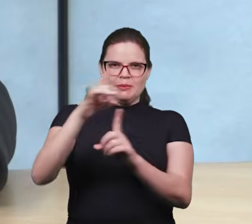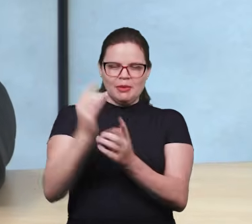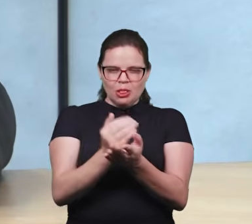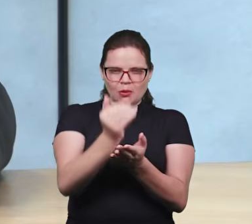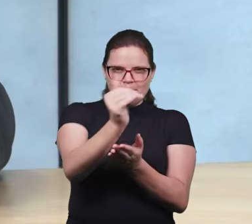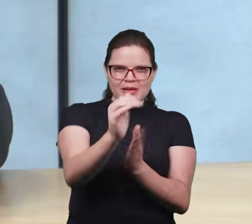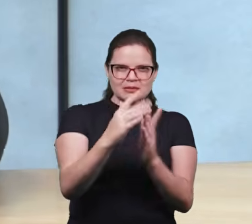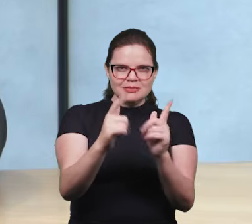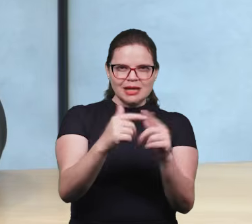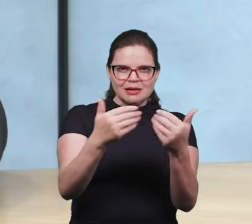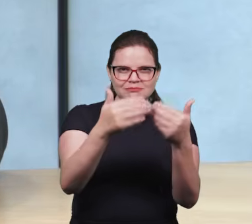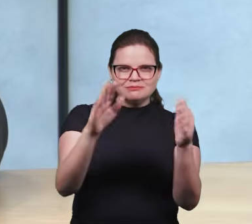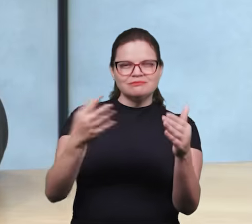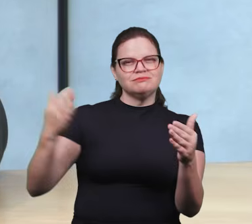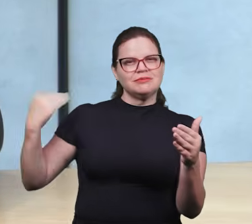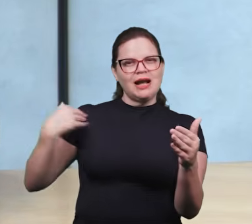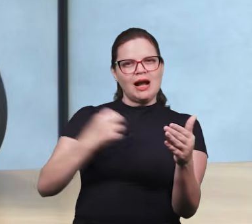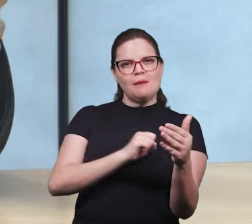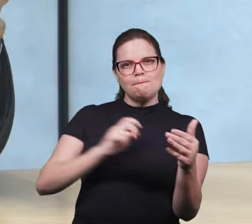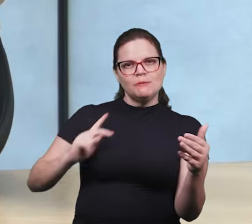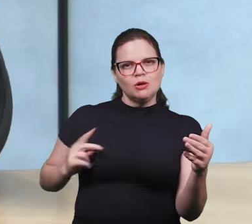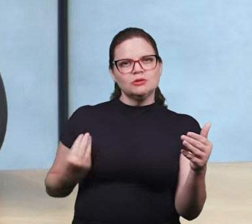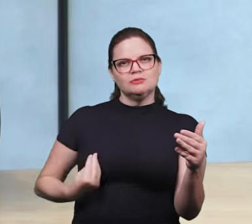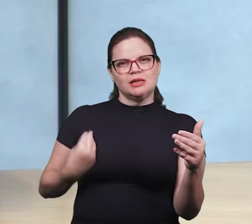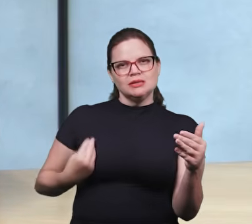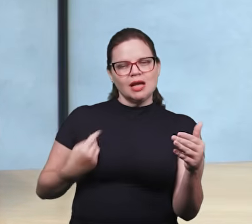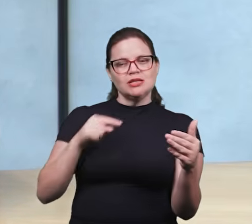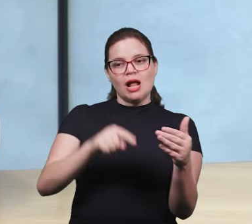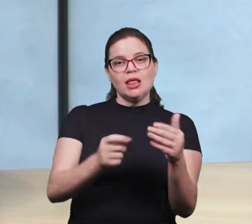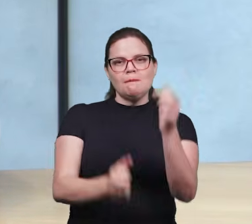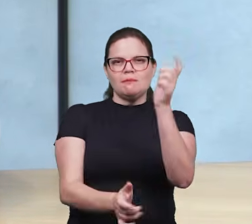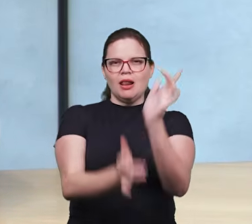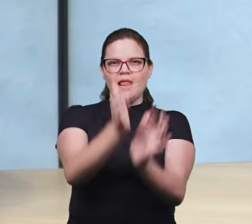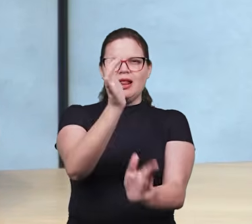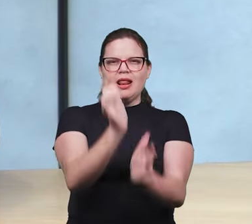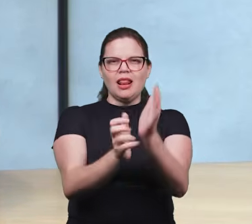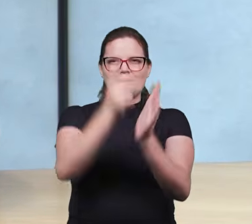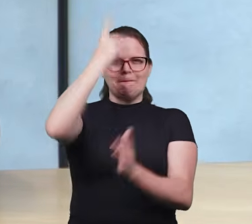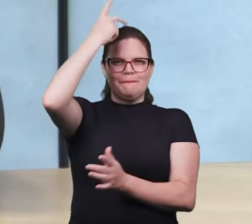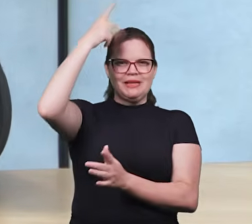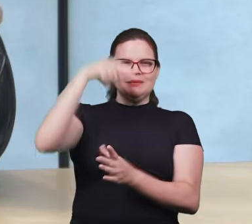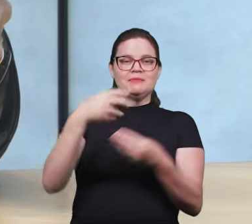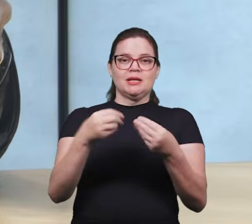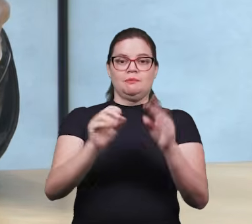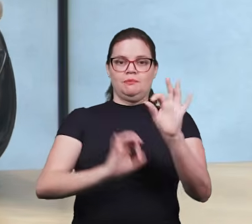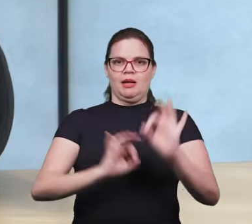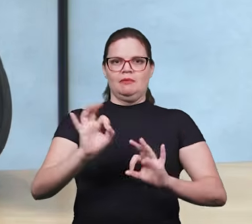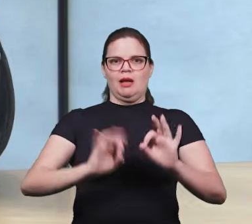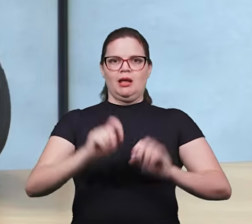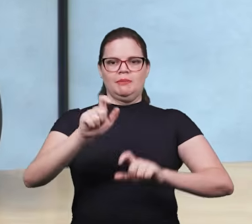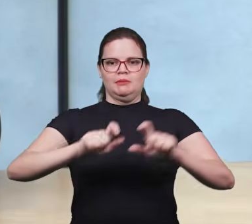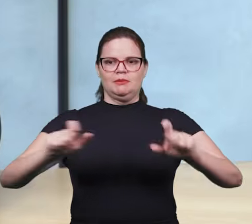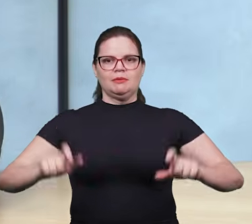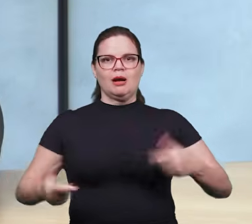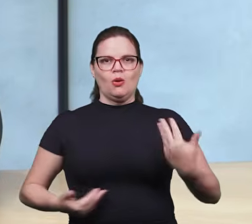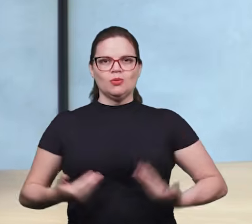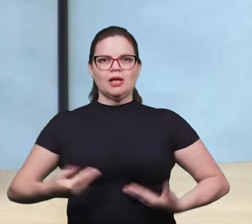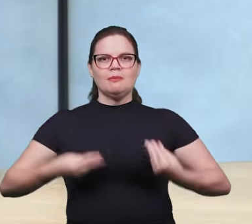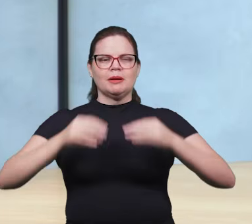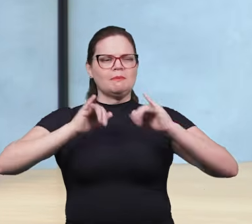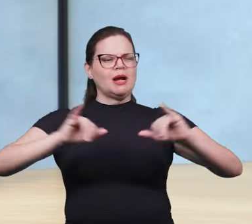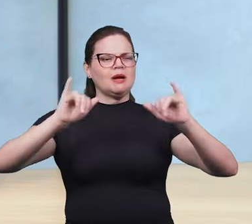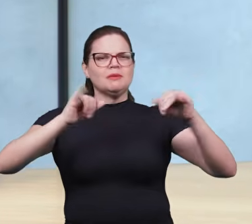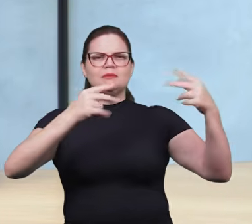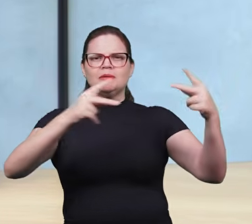evangelizar, para preparar a igreja para o evangelho ir a todo o mundo, todas as nações.